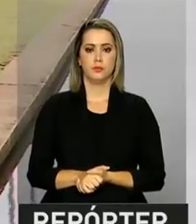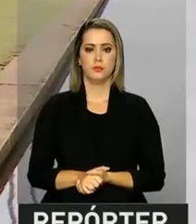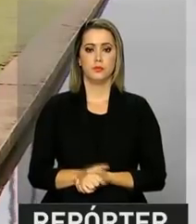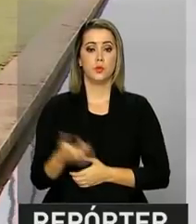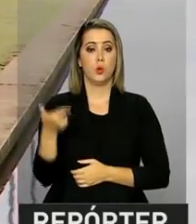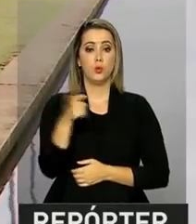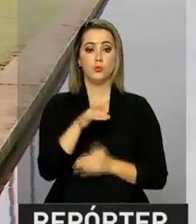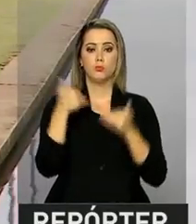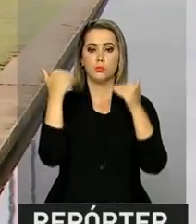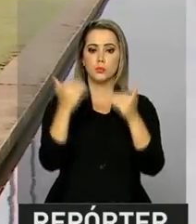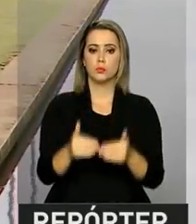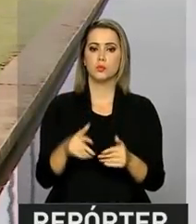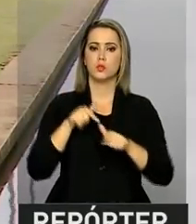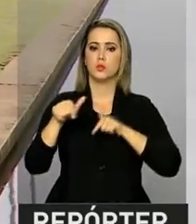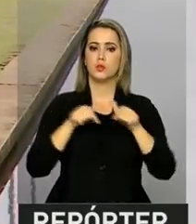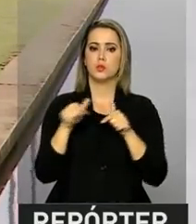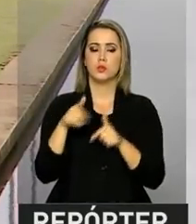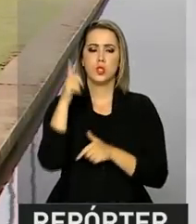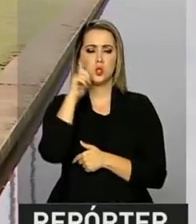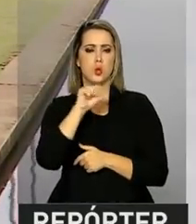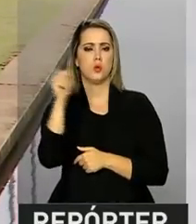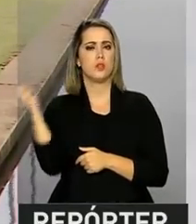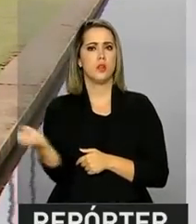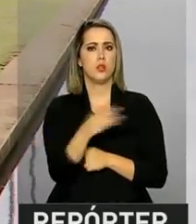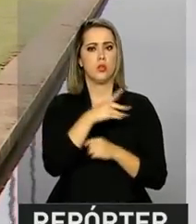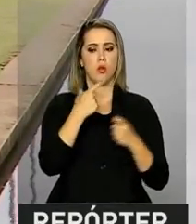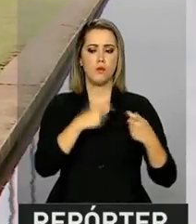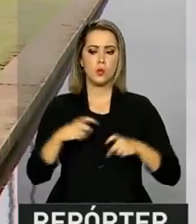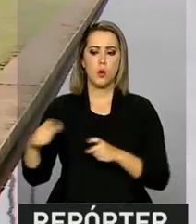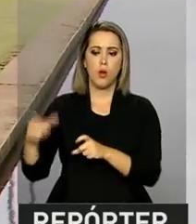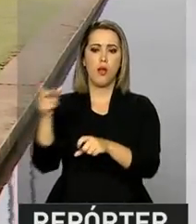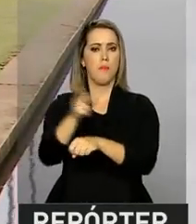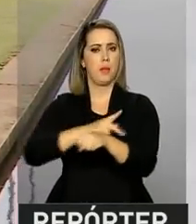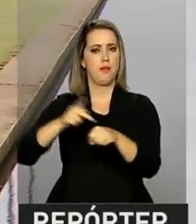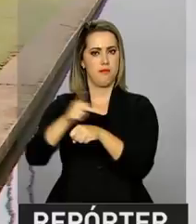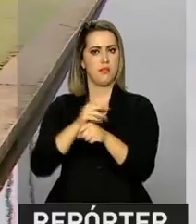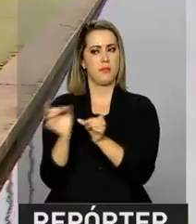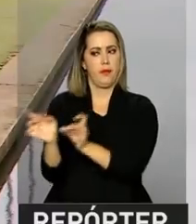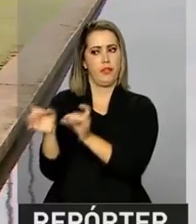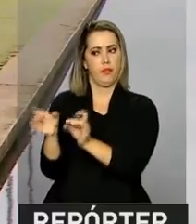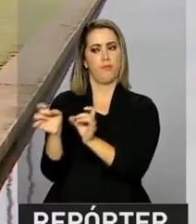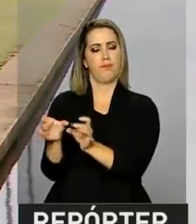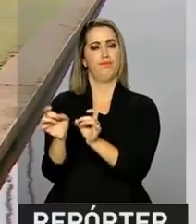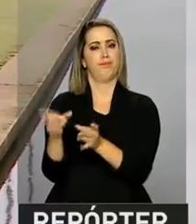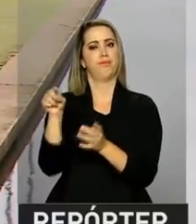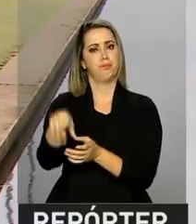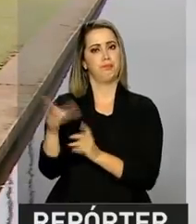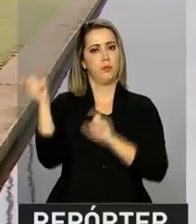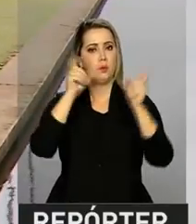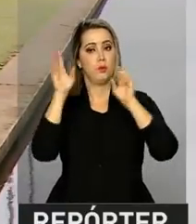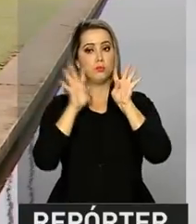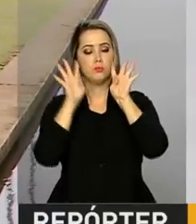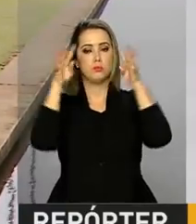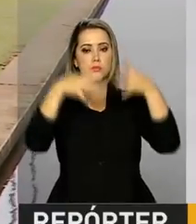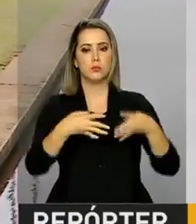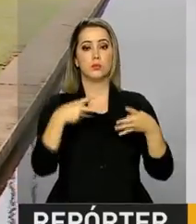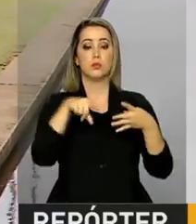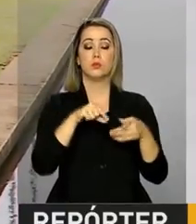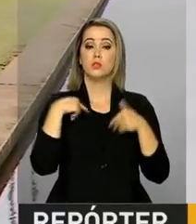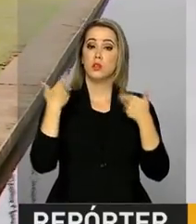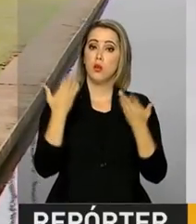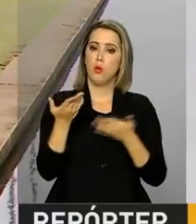Outra frente de trabalho é a de conquistar novos mercados e atrair investimentos. E a diplomacia